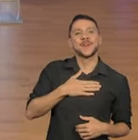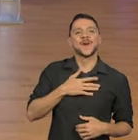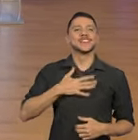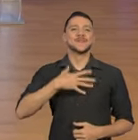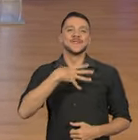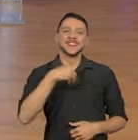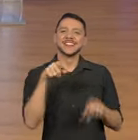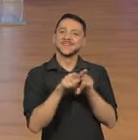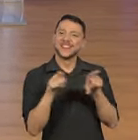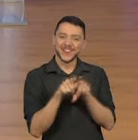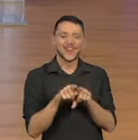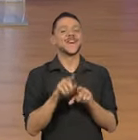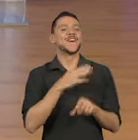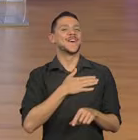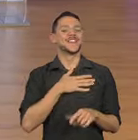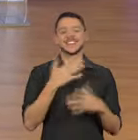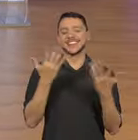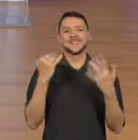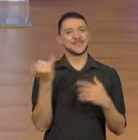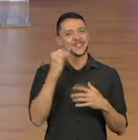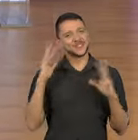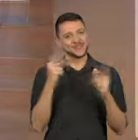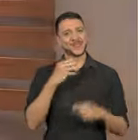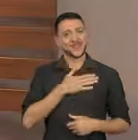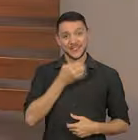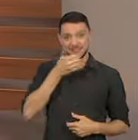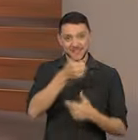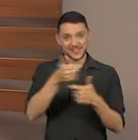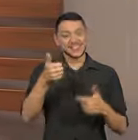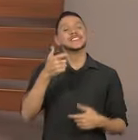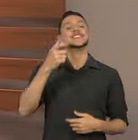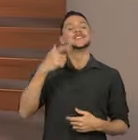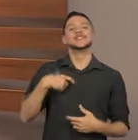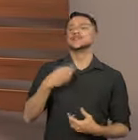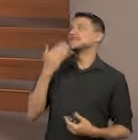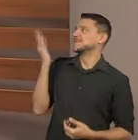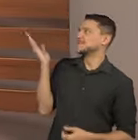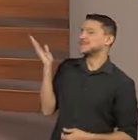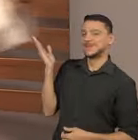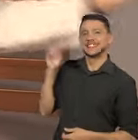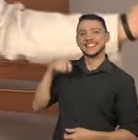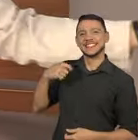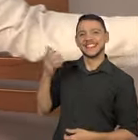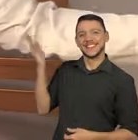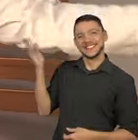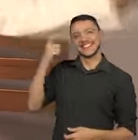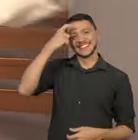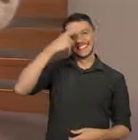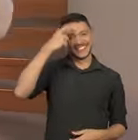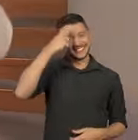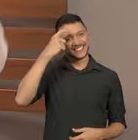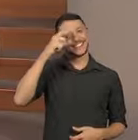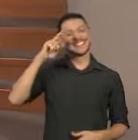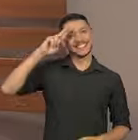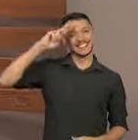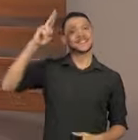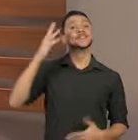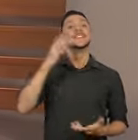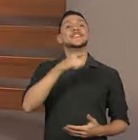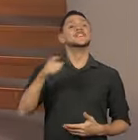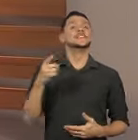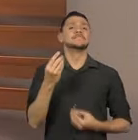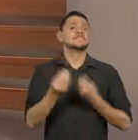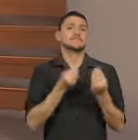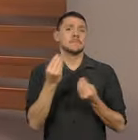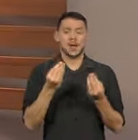para mim gosta, tá tudo bem. Tudo bem com vocês? Eu sou o professor André Ramos, sempre às ordens. Como vocês estão? Agora acabaram as